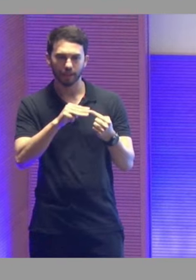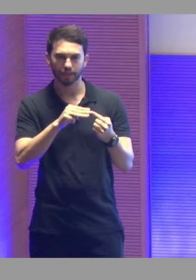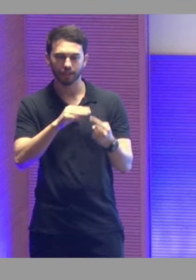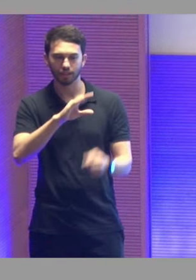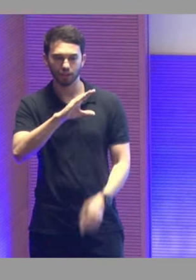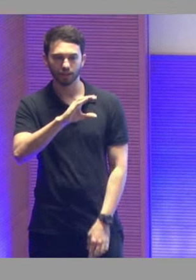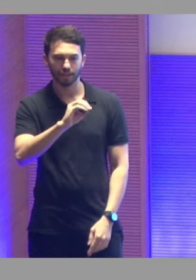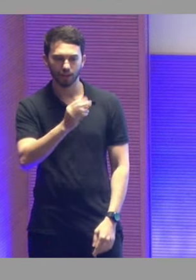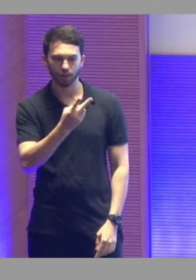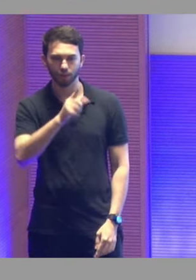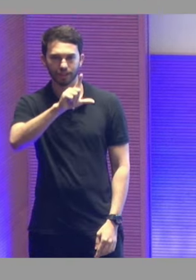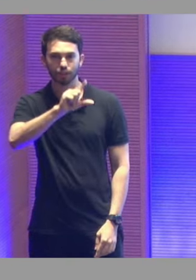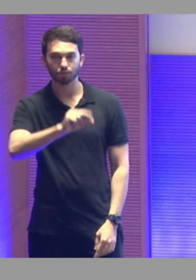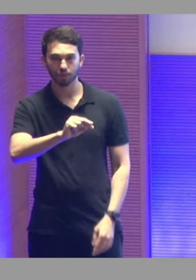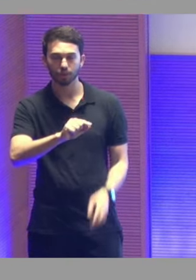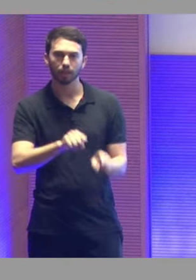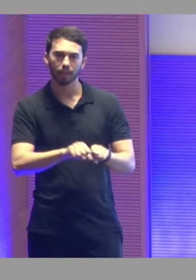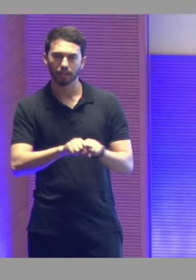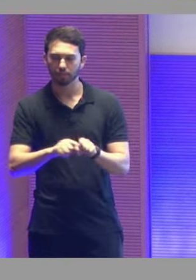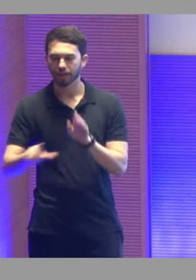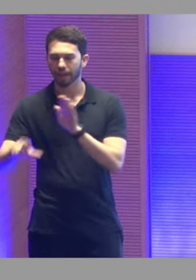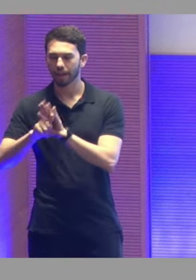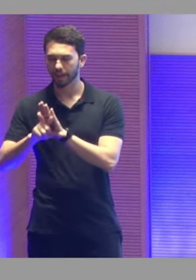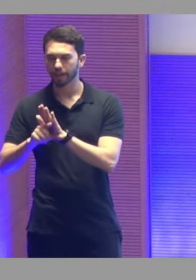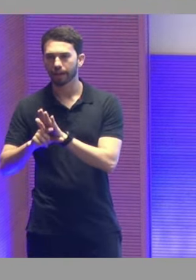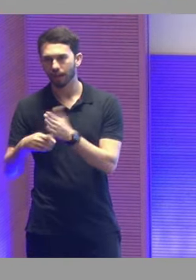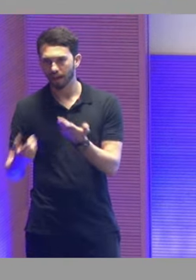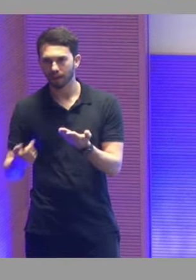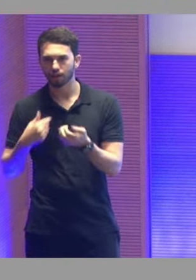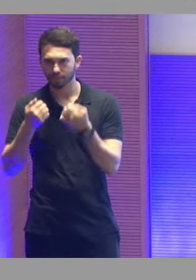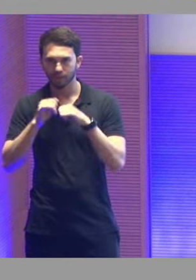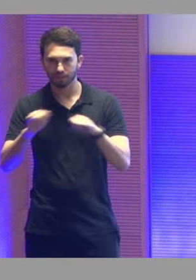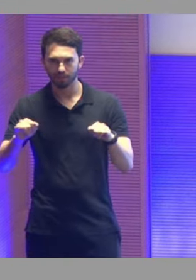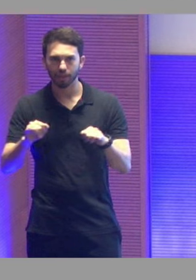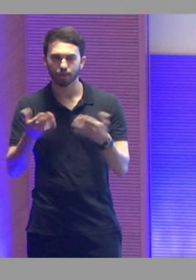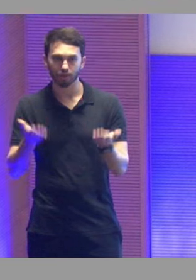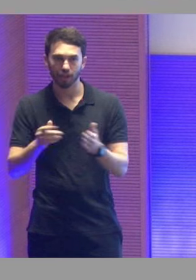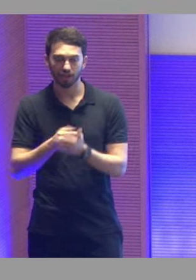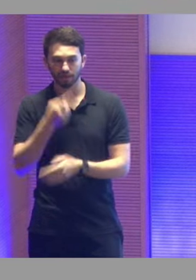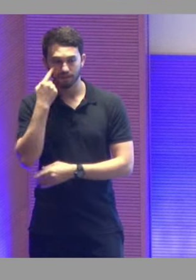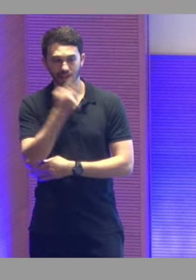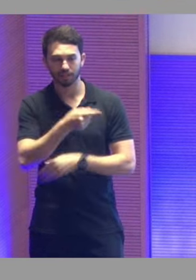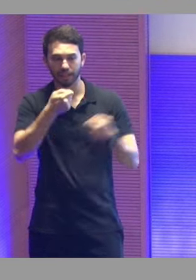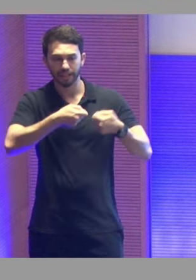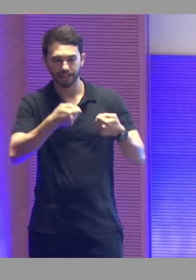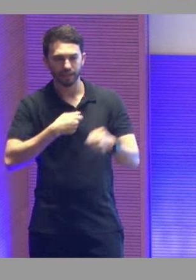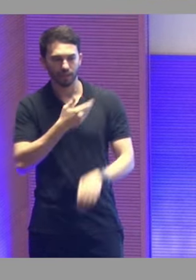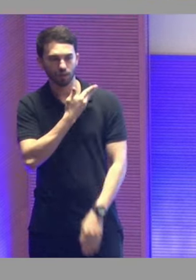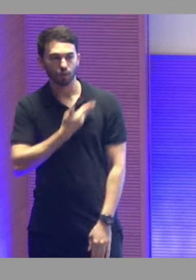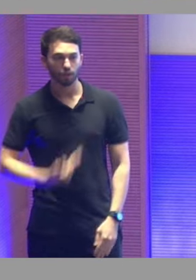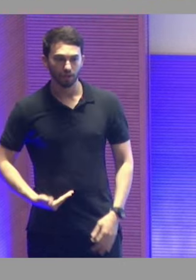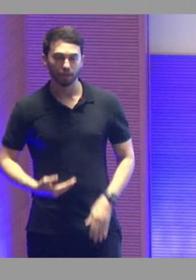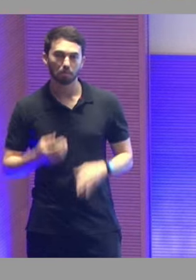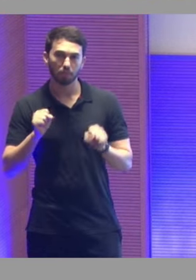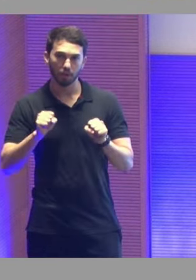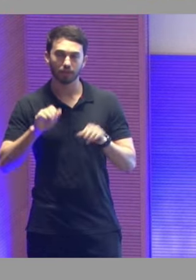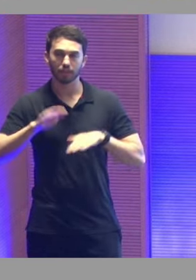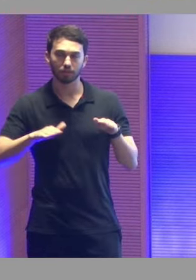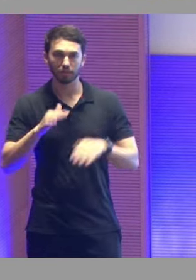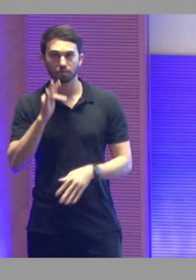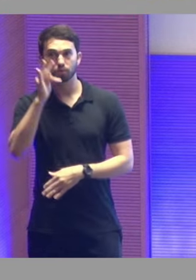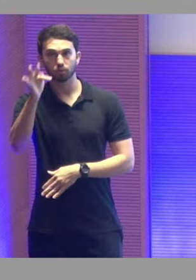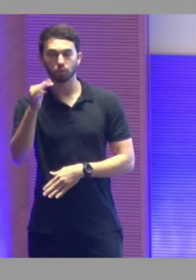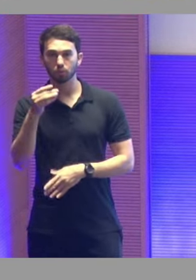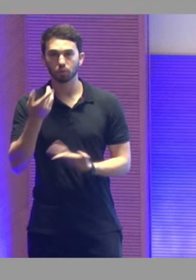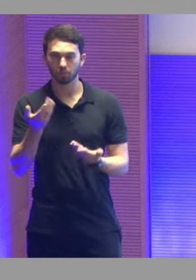emissões e de riscos regulatórios como eu tinha adiantado né quando a gente fala olha paraa demanda de poder público pode ser uma expectativa